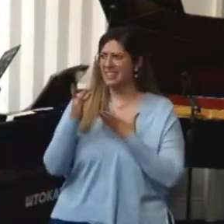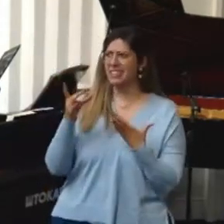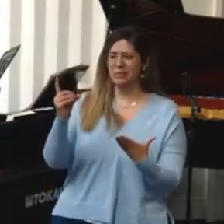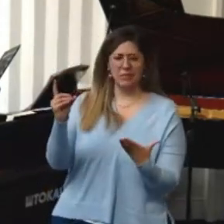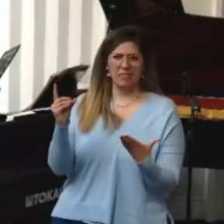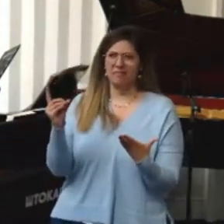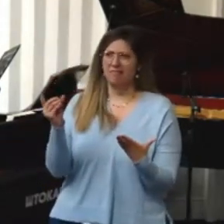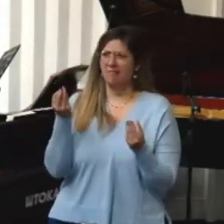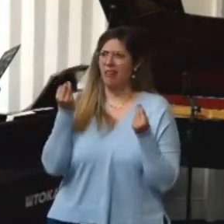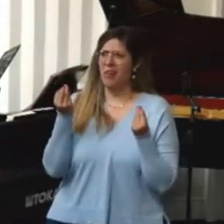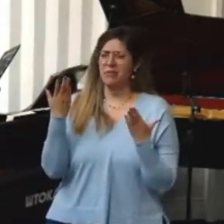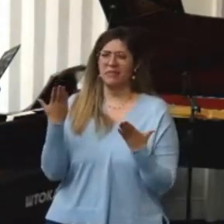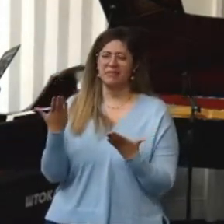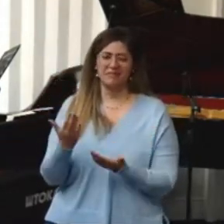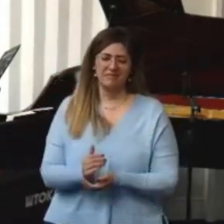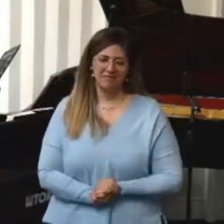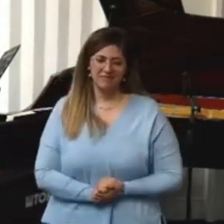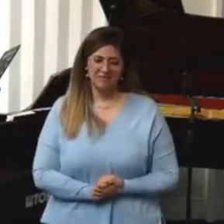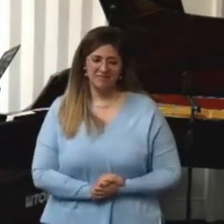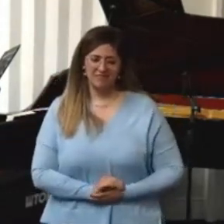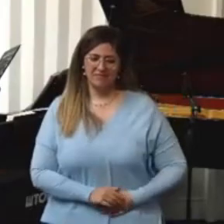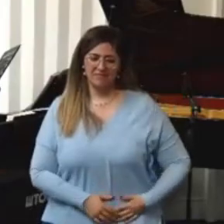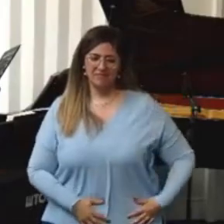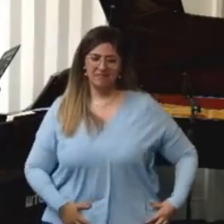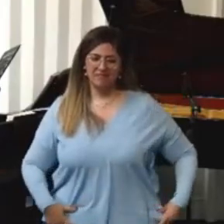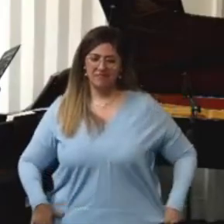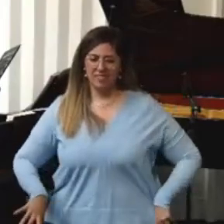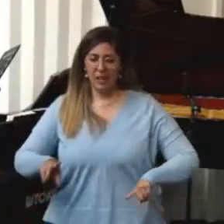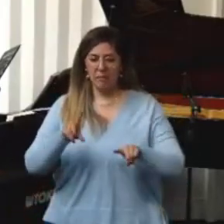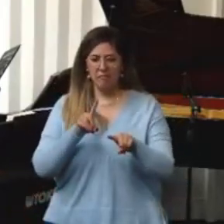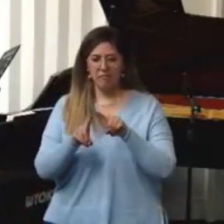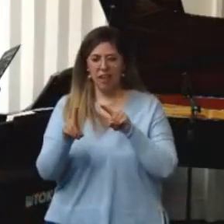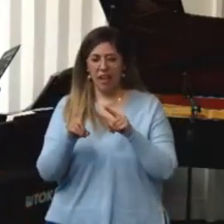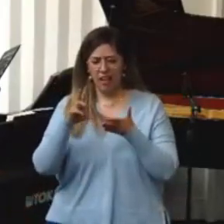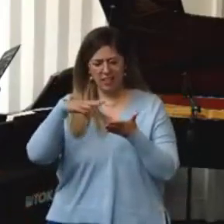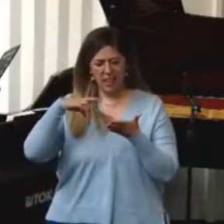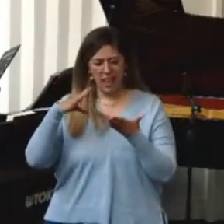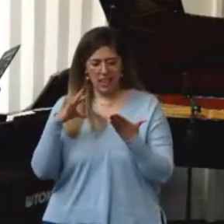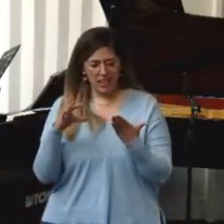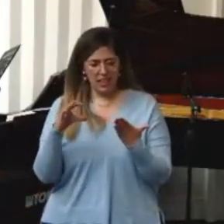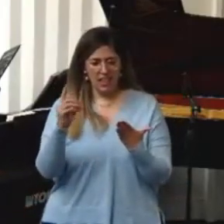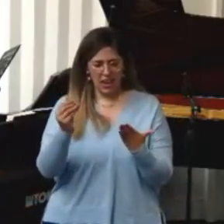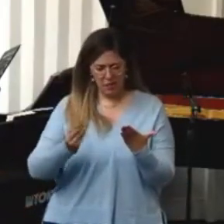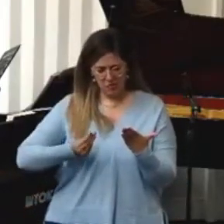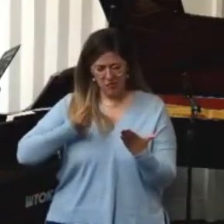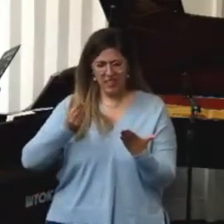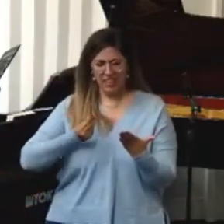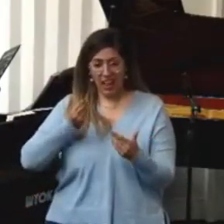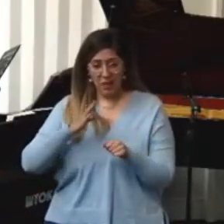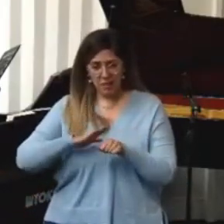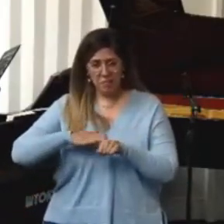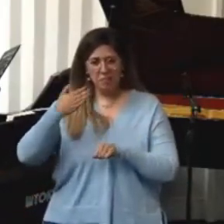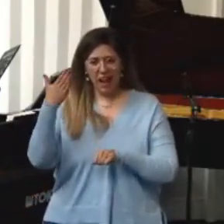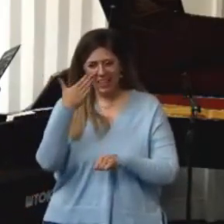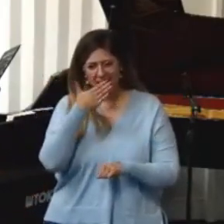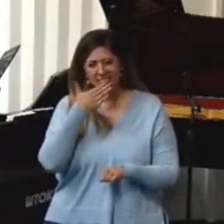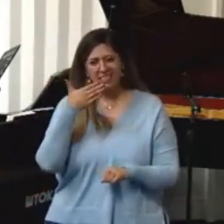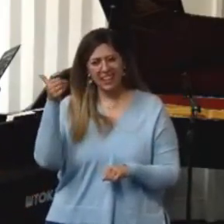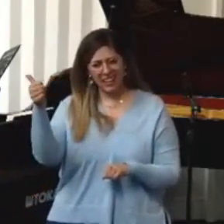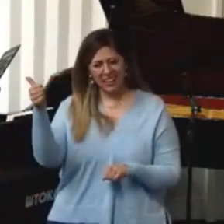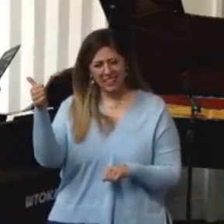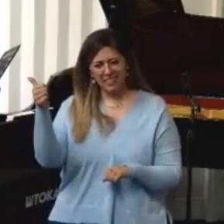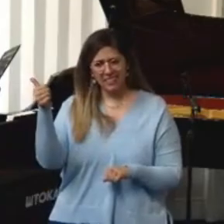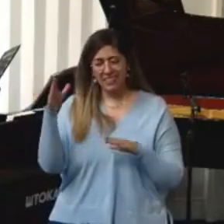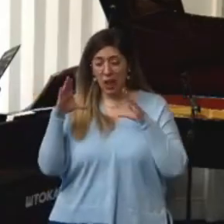Imagine ler uma Bíblia, né? As meditações e os pensamentos sobre a vida são melhores do que,